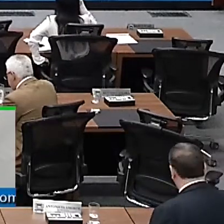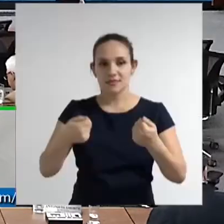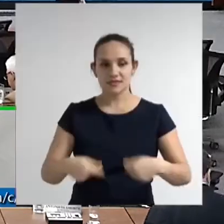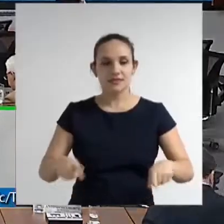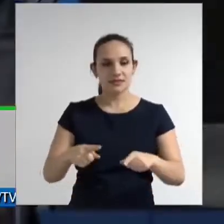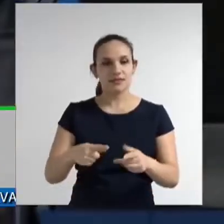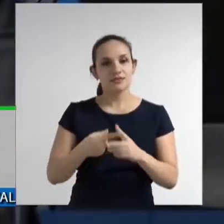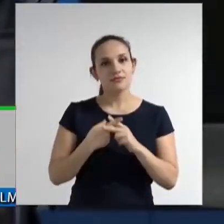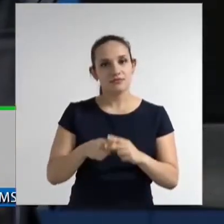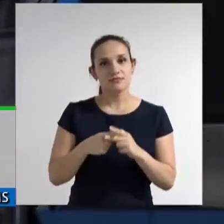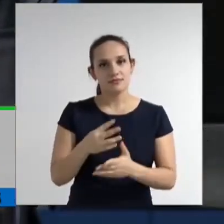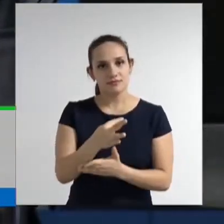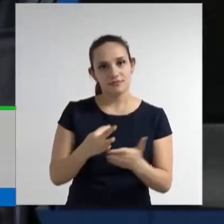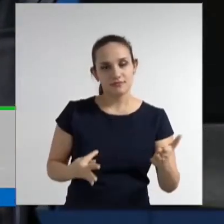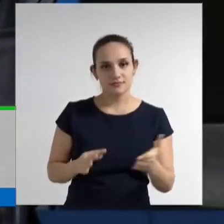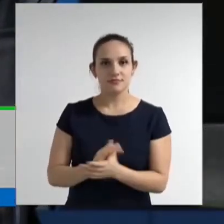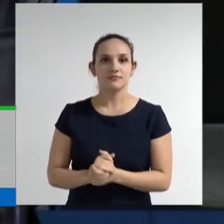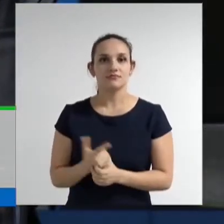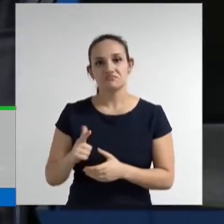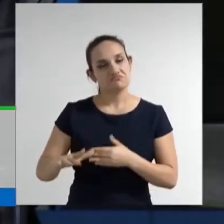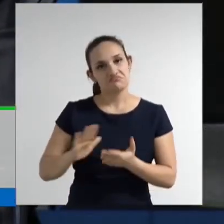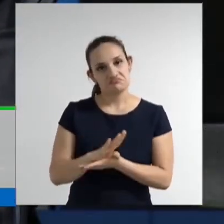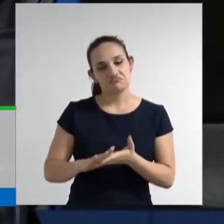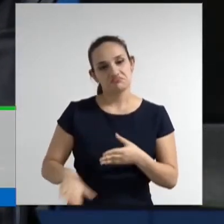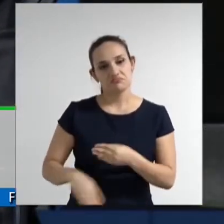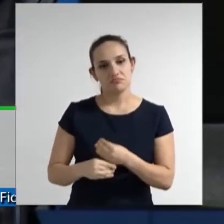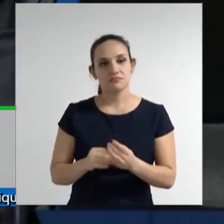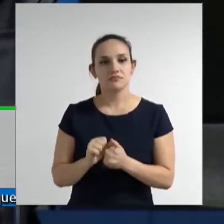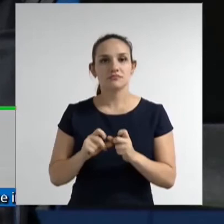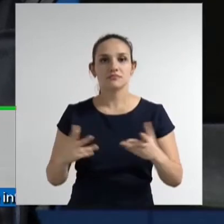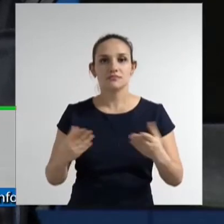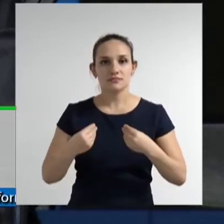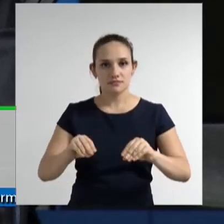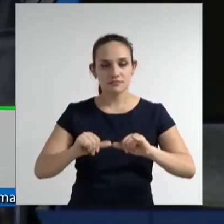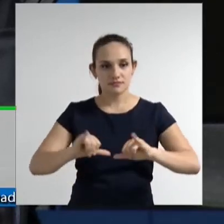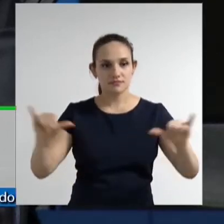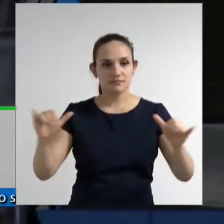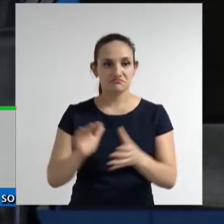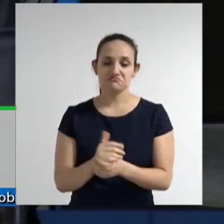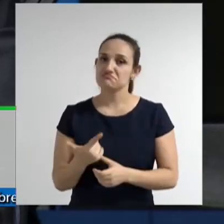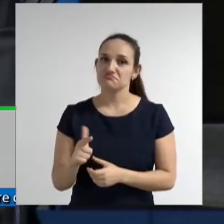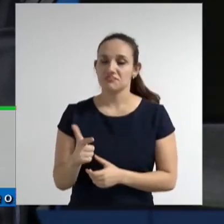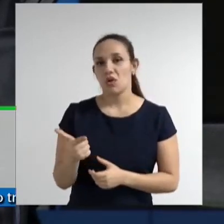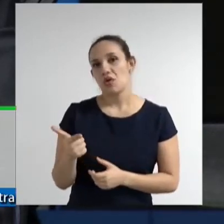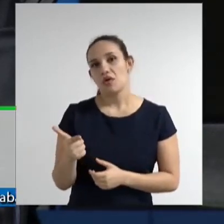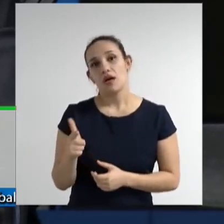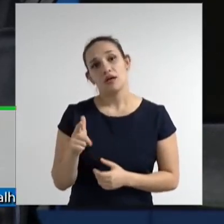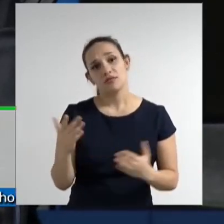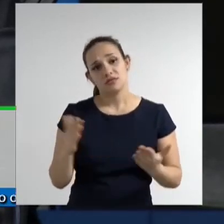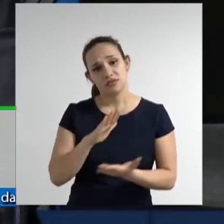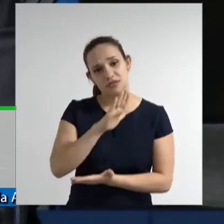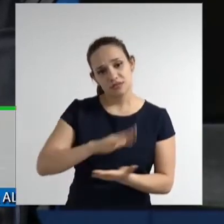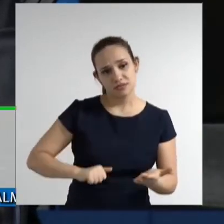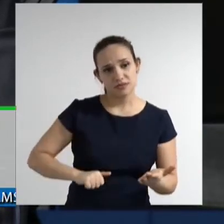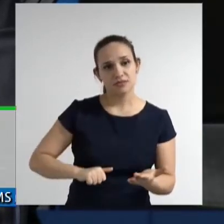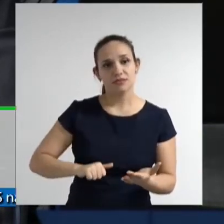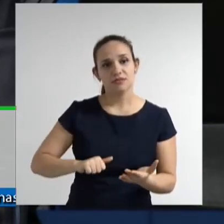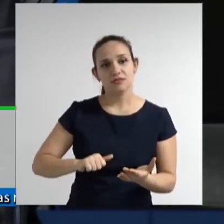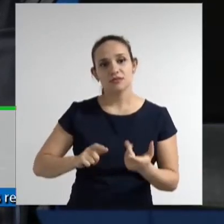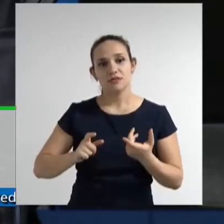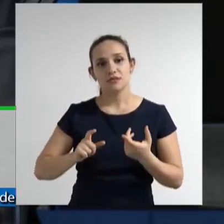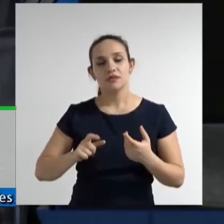dispensada a redação final por não ter sofrido emendas ao expediente. Não havendo, estando suprimida por ser